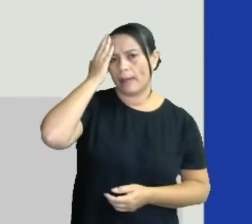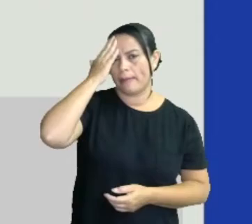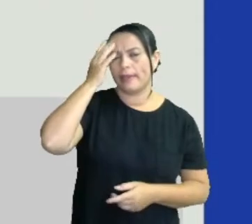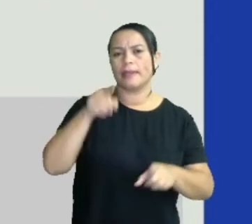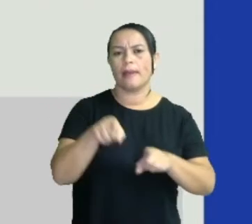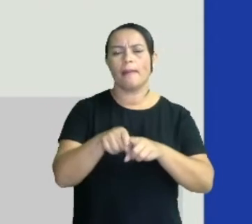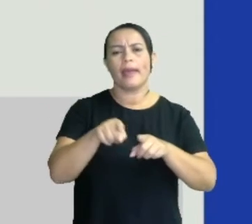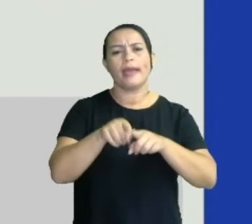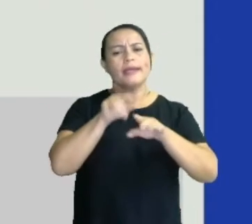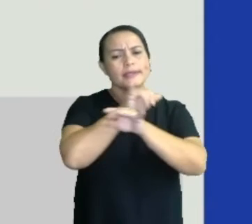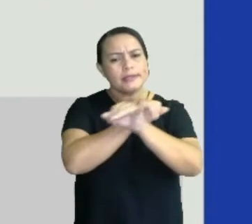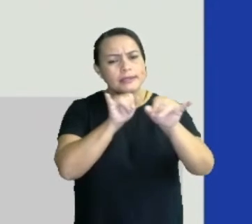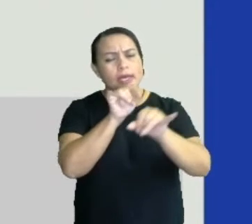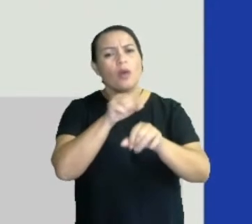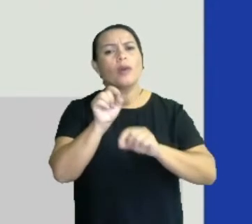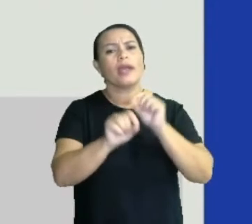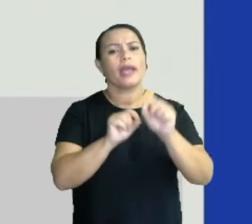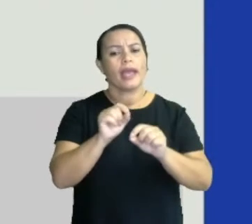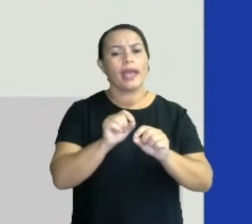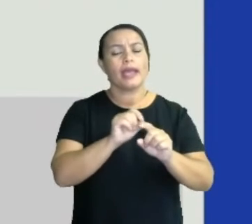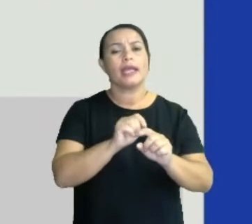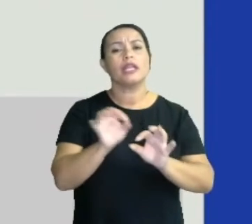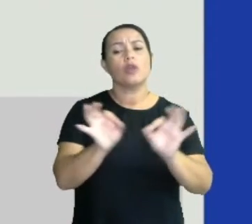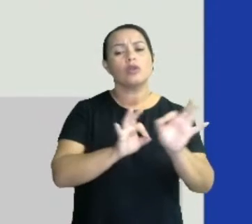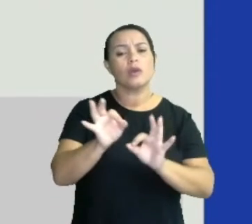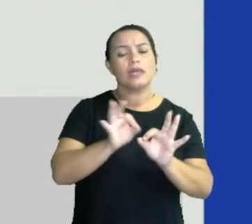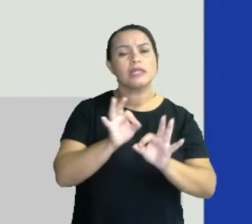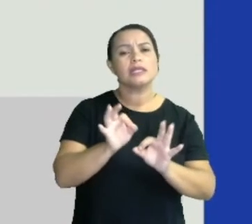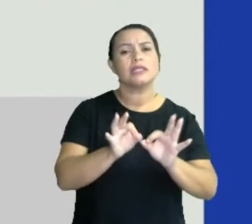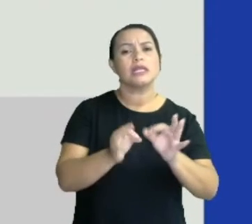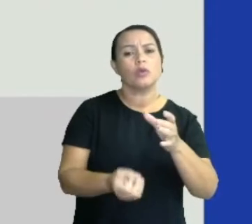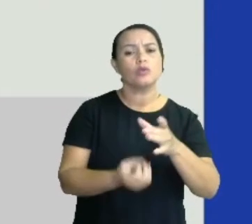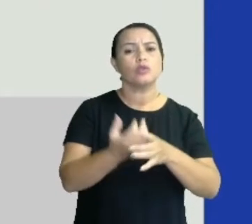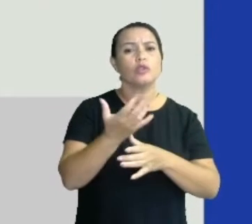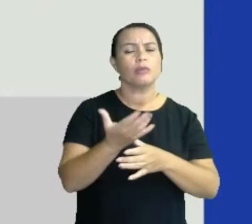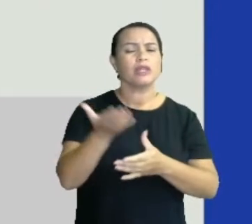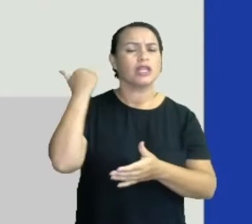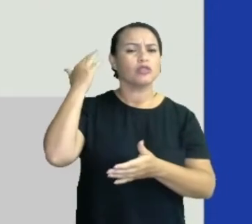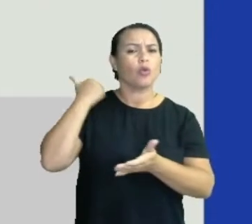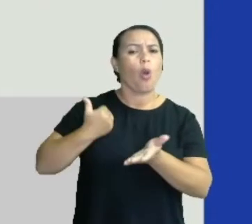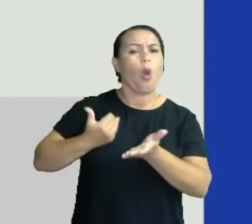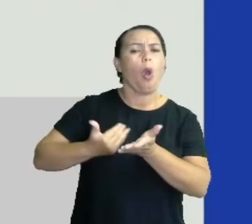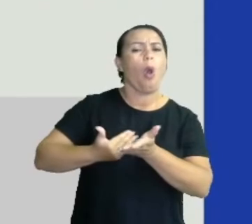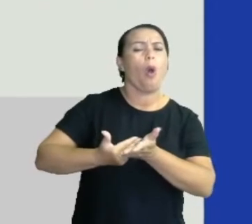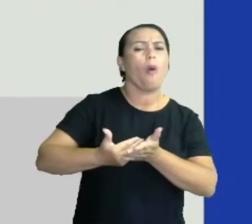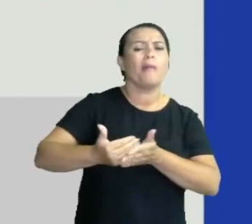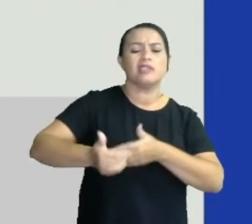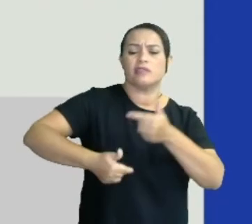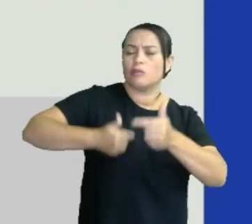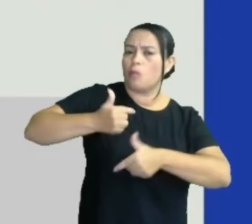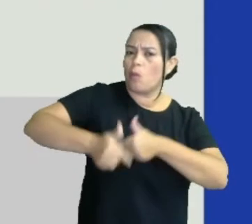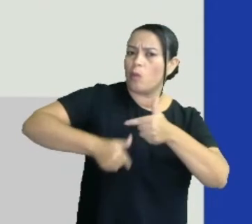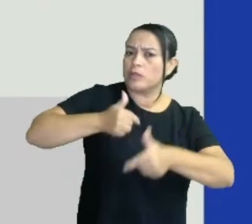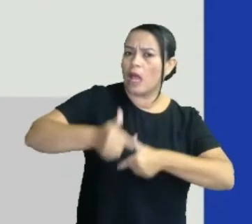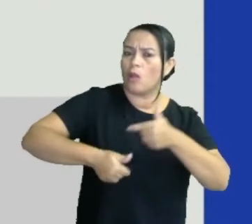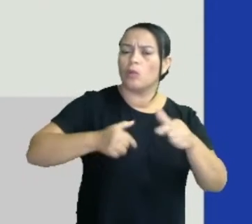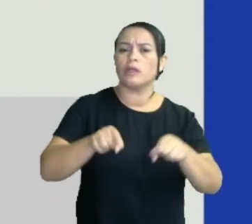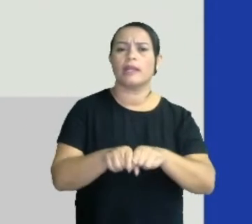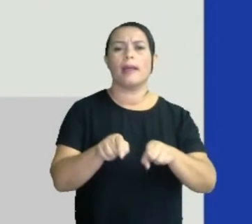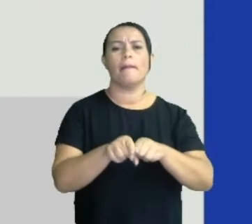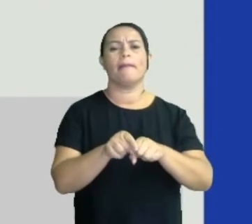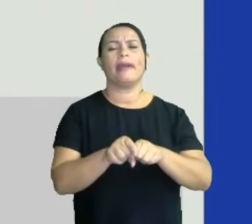salientar isso e observar que a nossa formação se deu lá desde o início, através de muita luta, através de